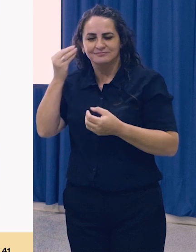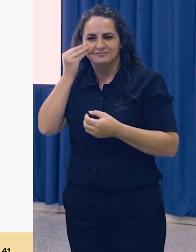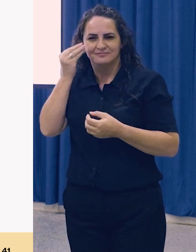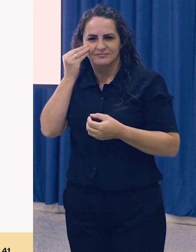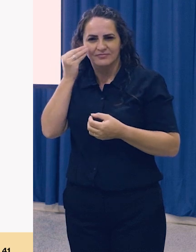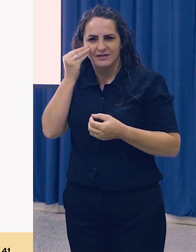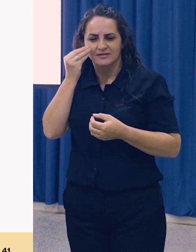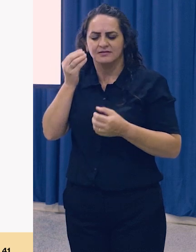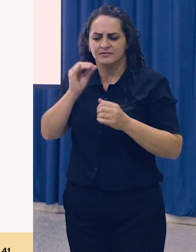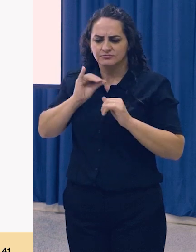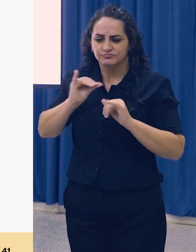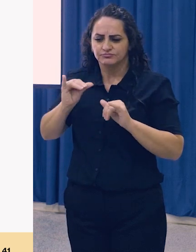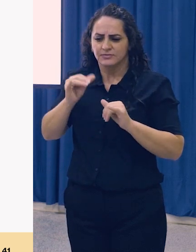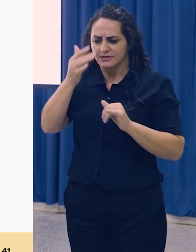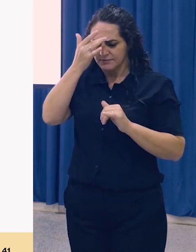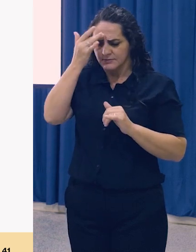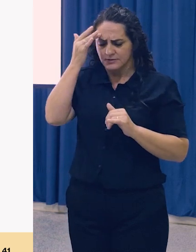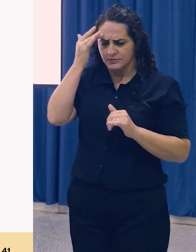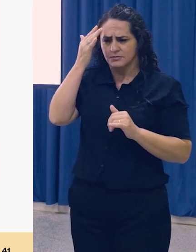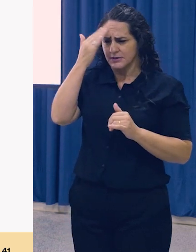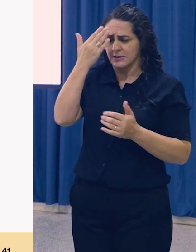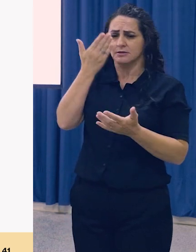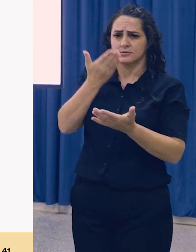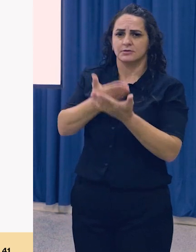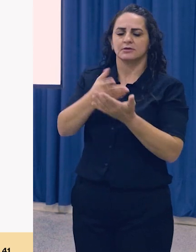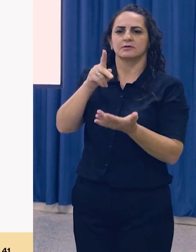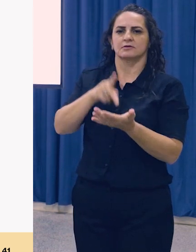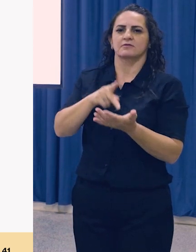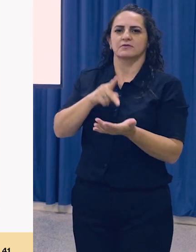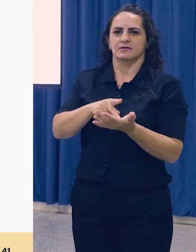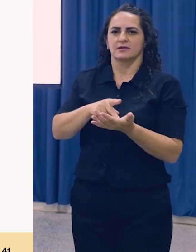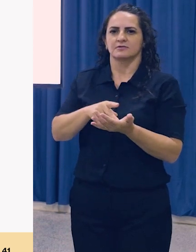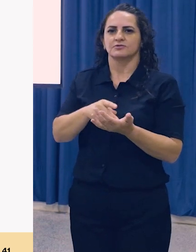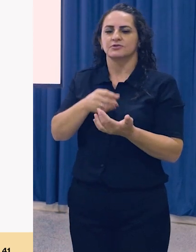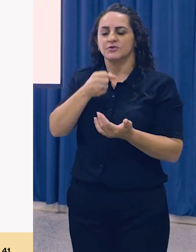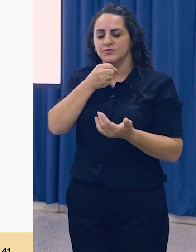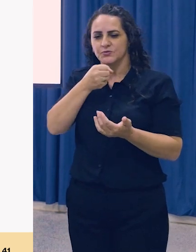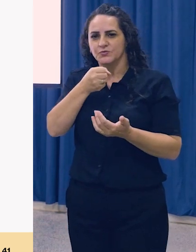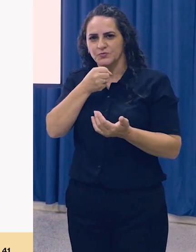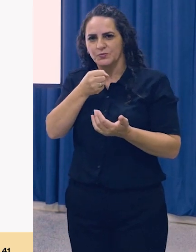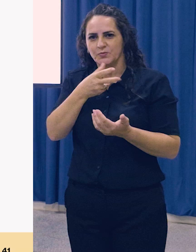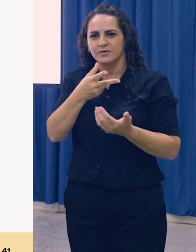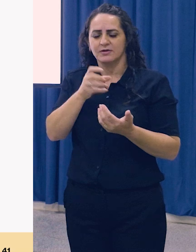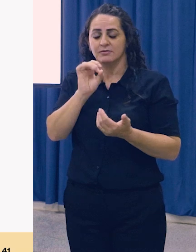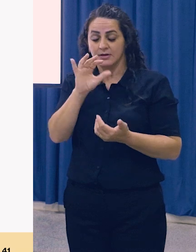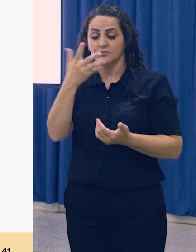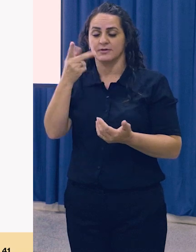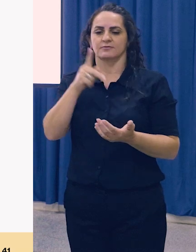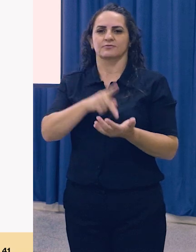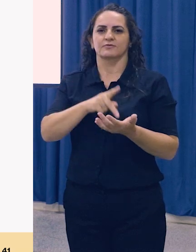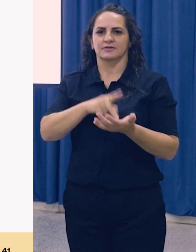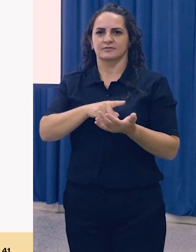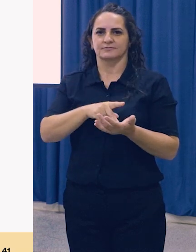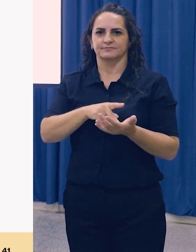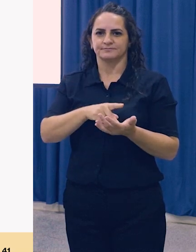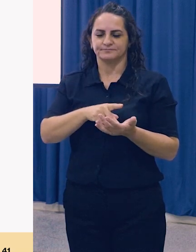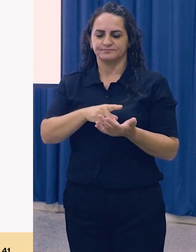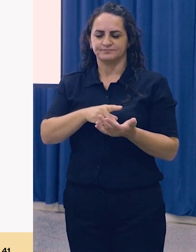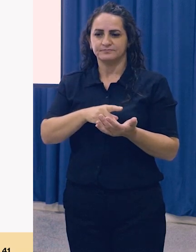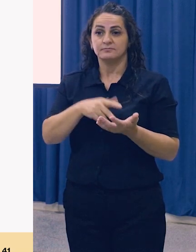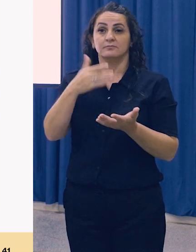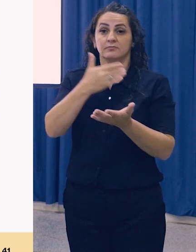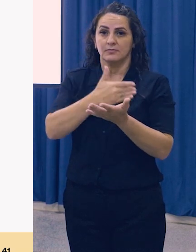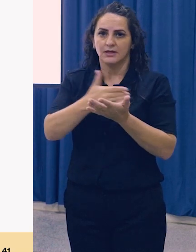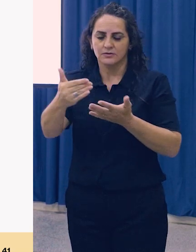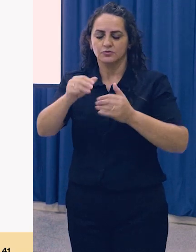tentar convencer as pessoas de que o filme era realmente um documentário de algo que aconteceu de verdade. Então eles